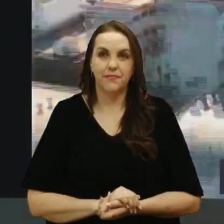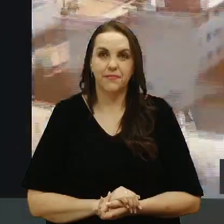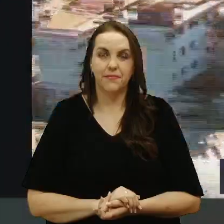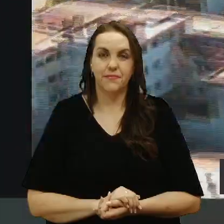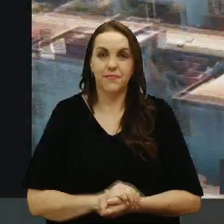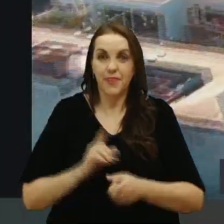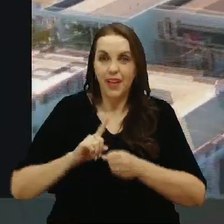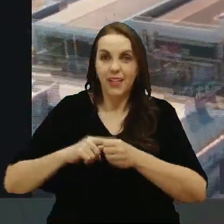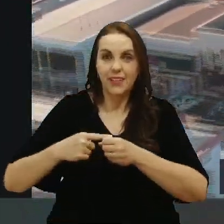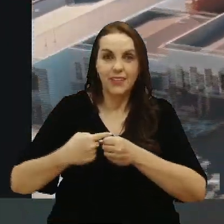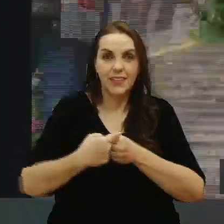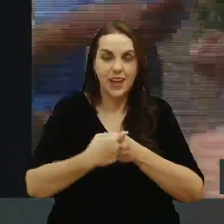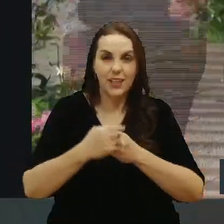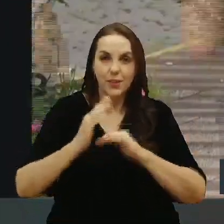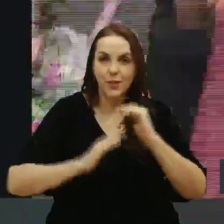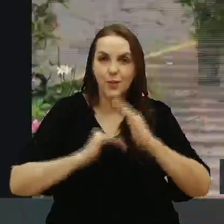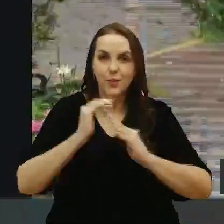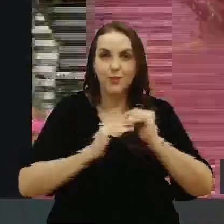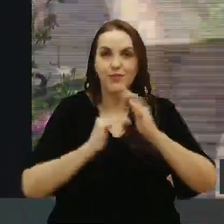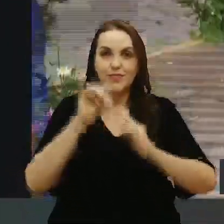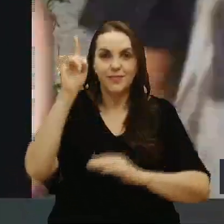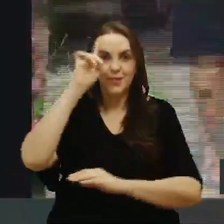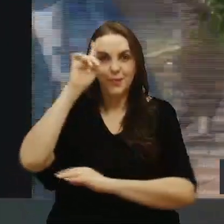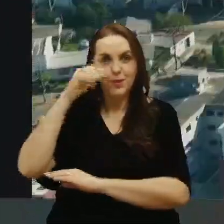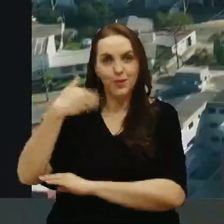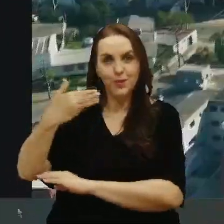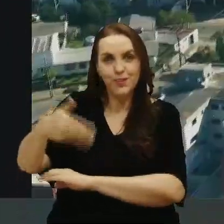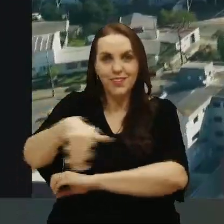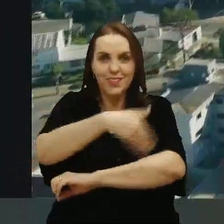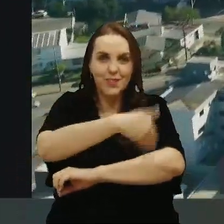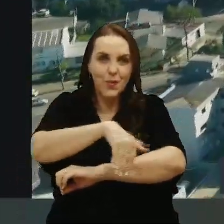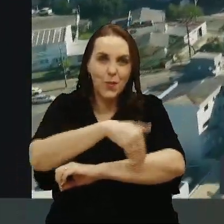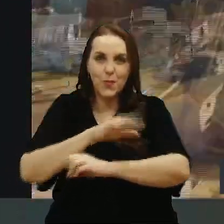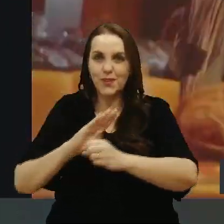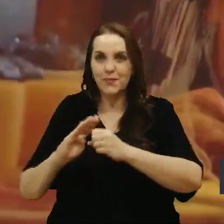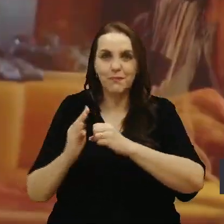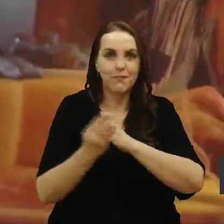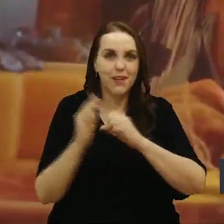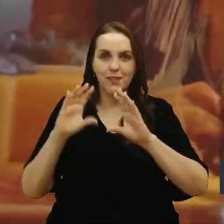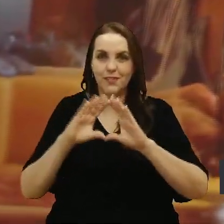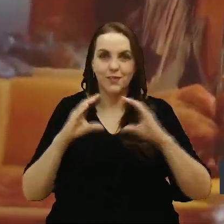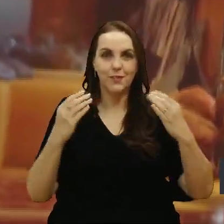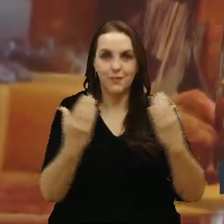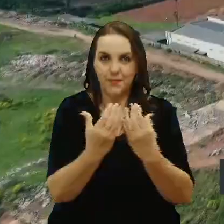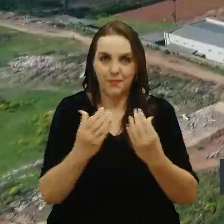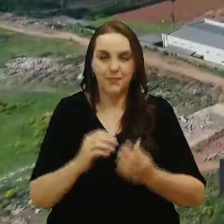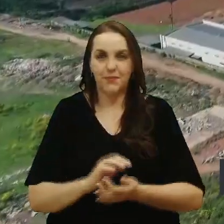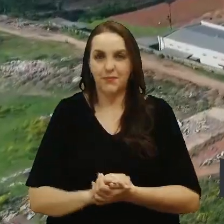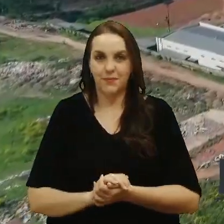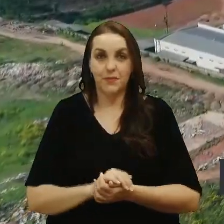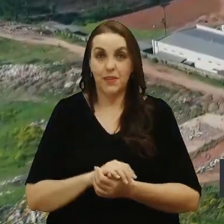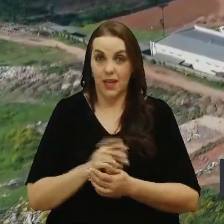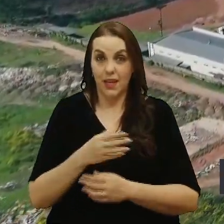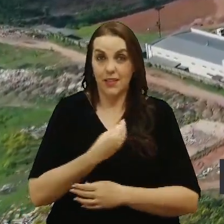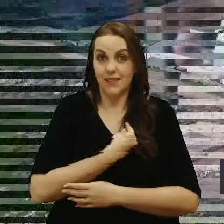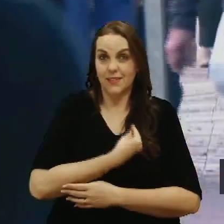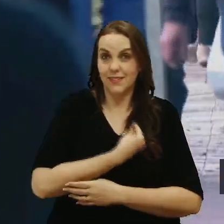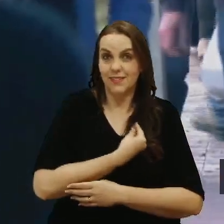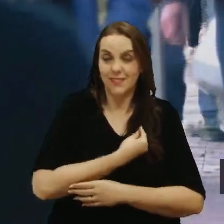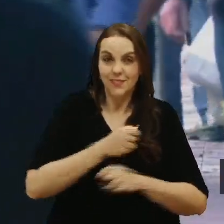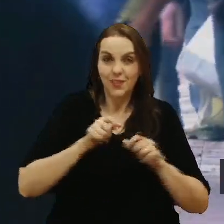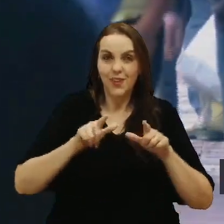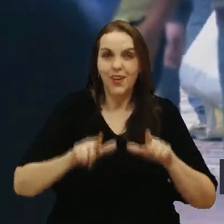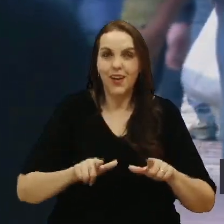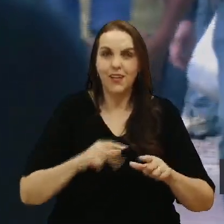A cidade se constrói diariamente nas ruas, nos bairros, nas comunidades. E existe um lugar onde